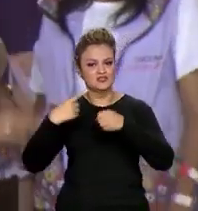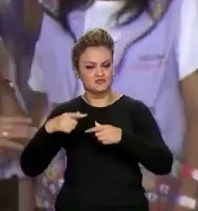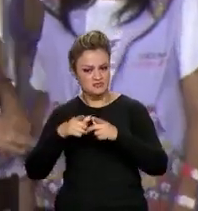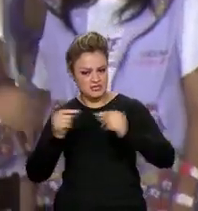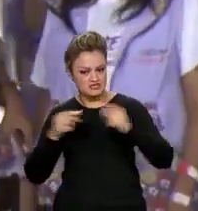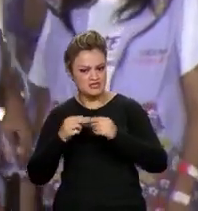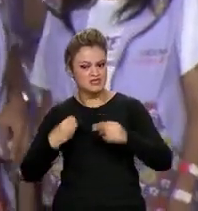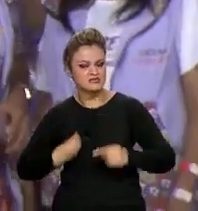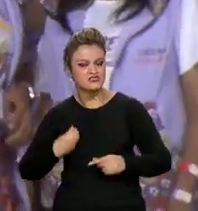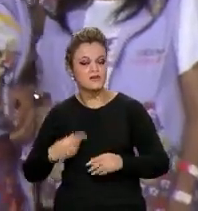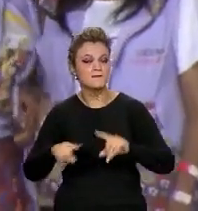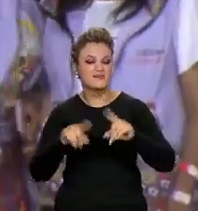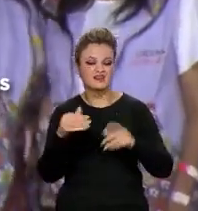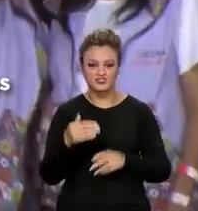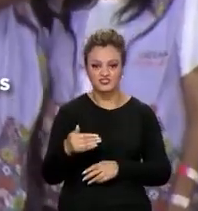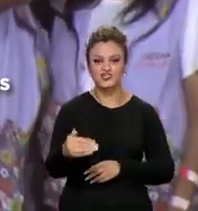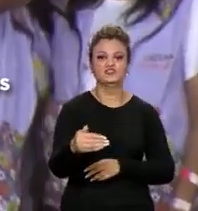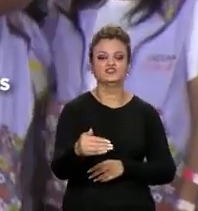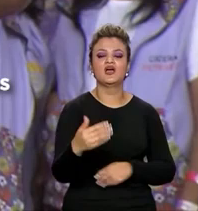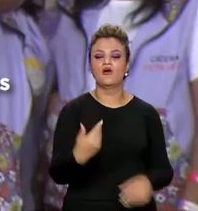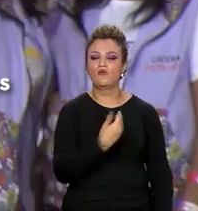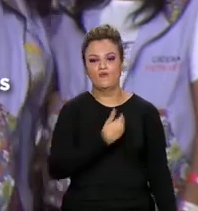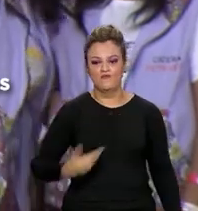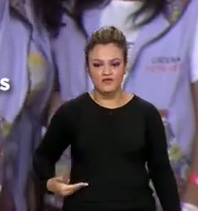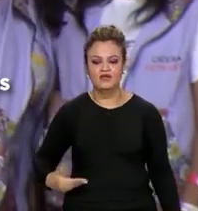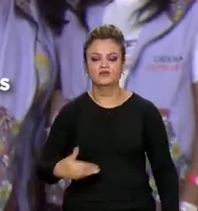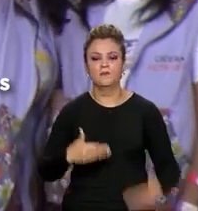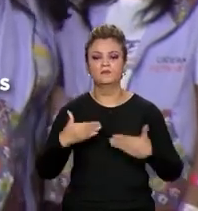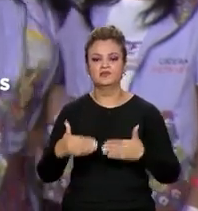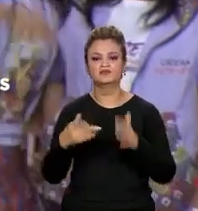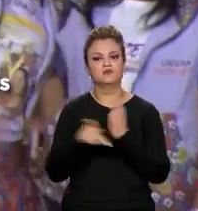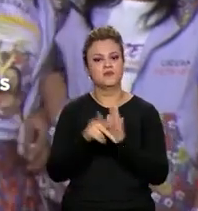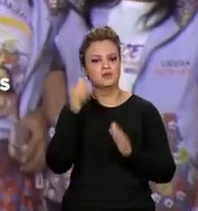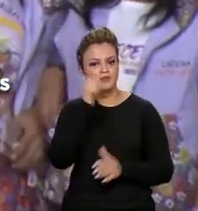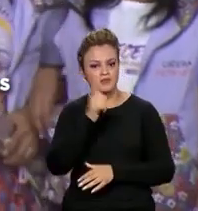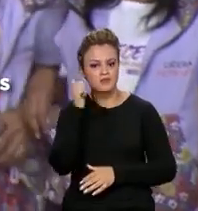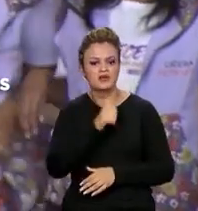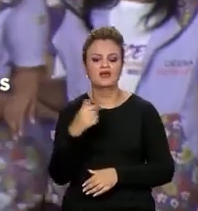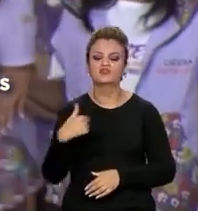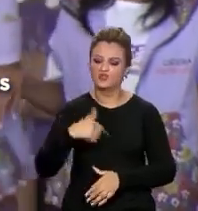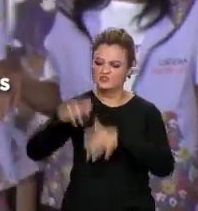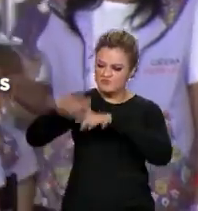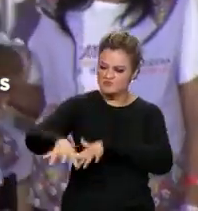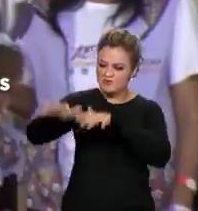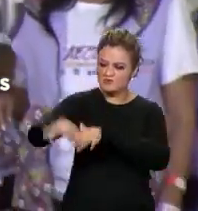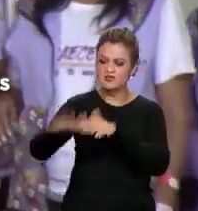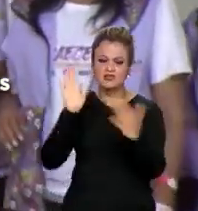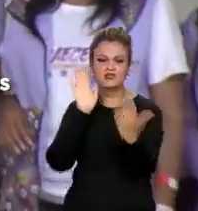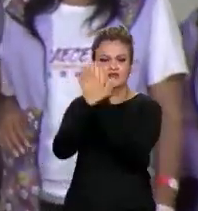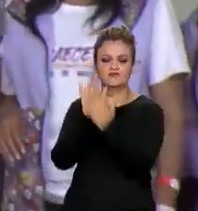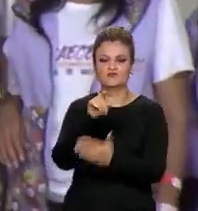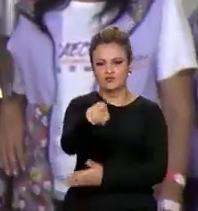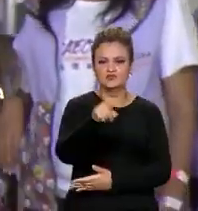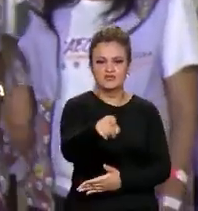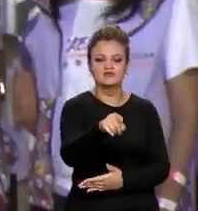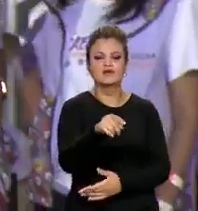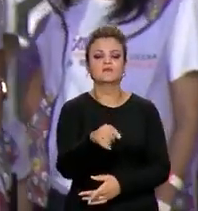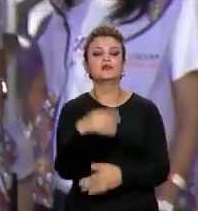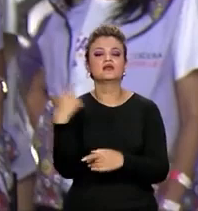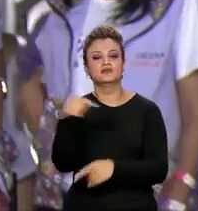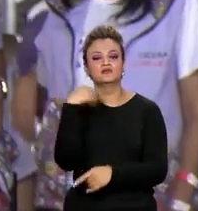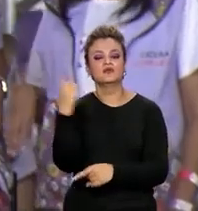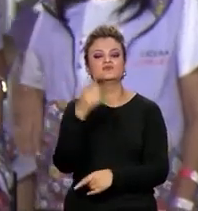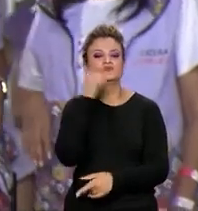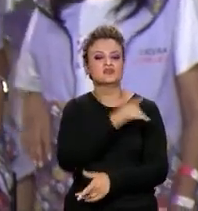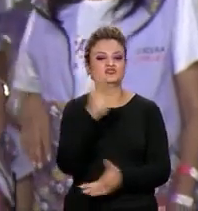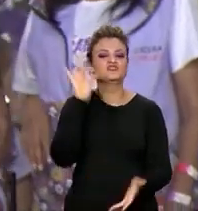Mas a partir de agora é o governo é o ministério das mulheres que vai marchar até vocês para que nós possamos